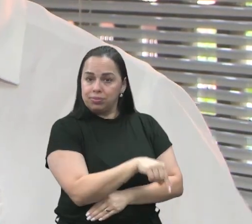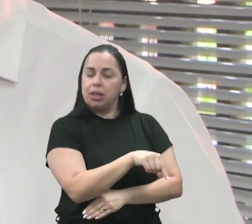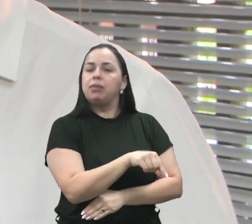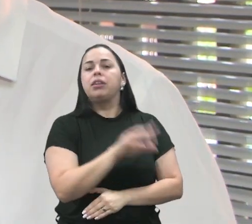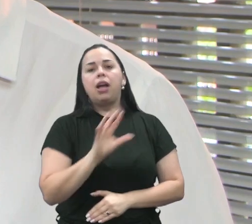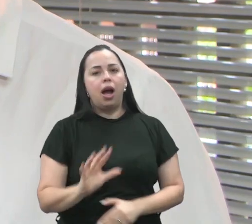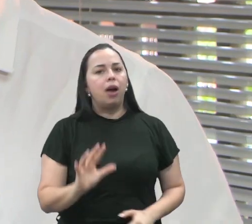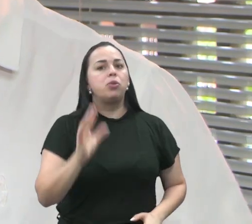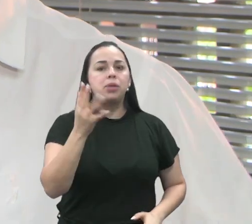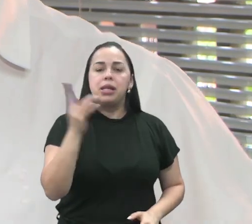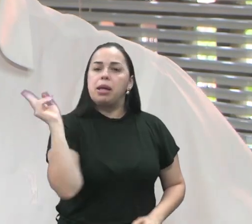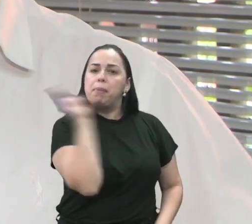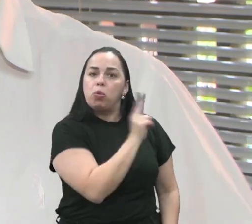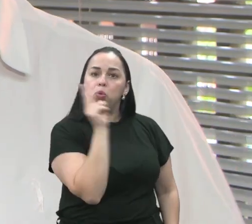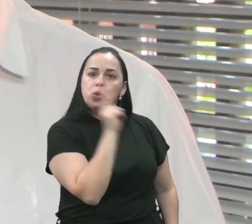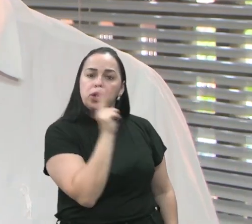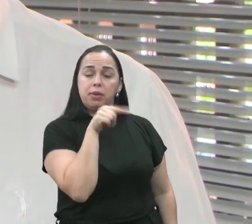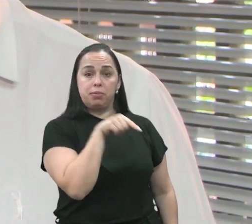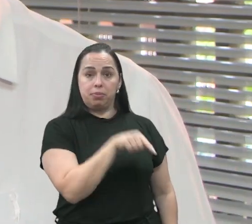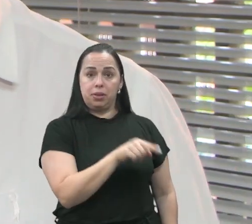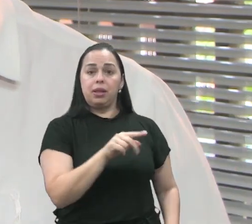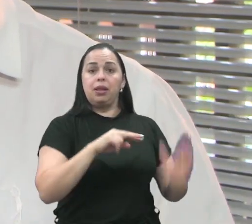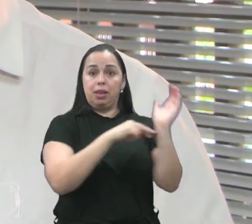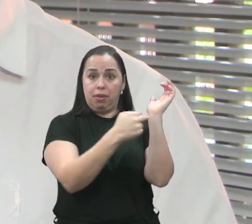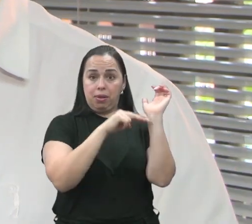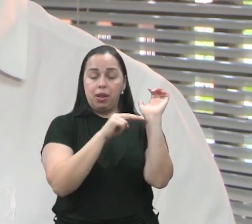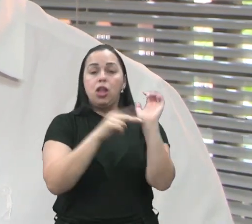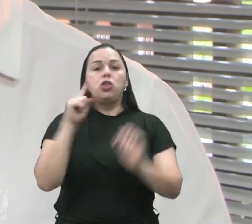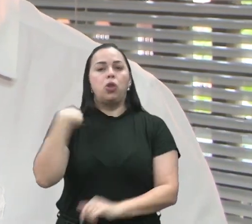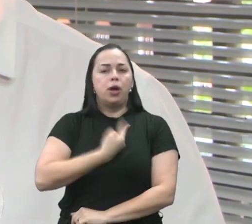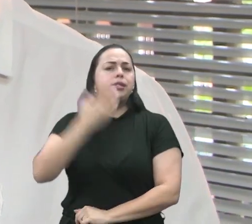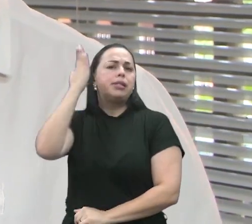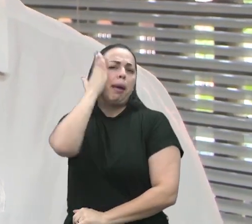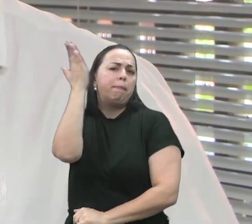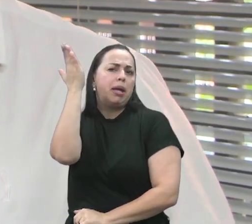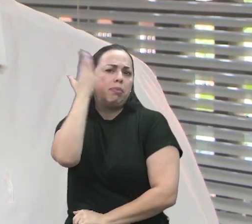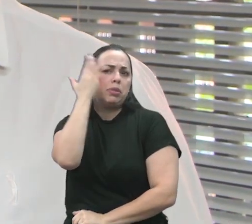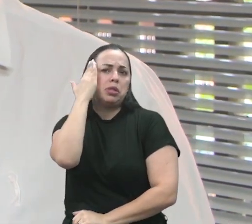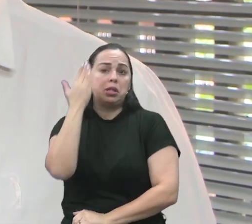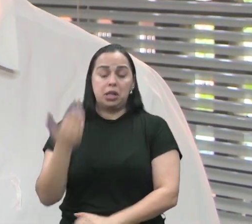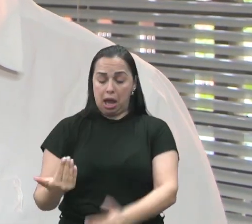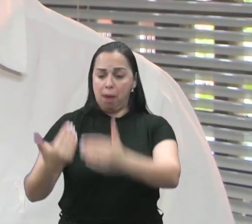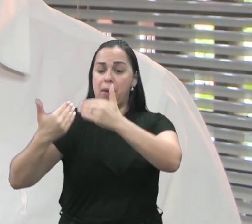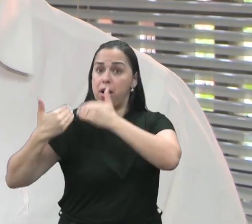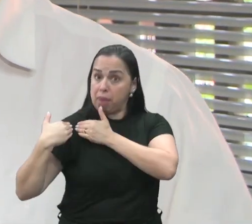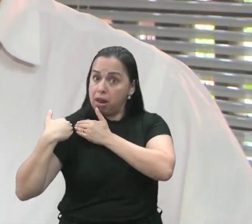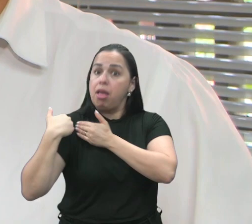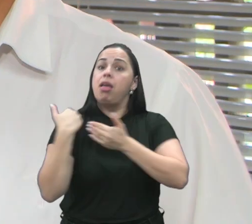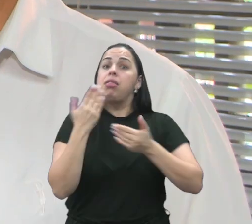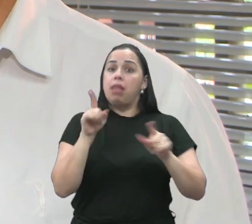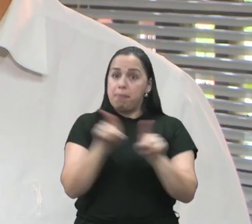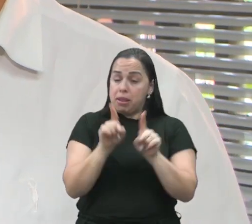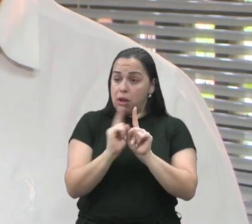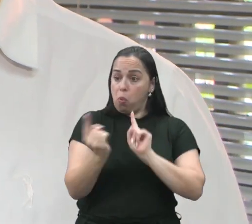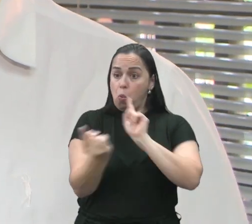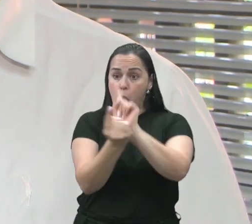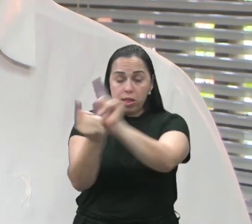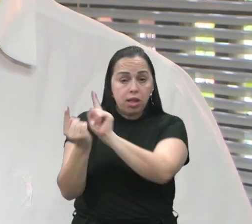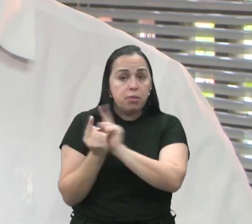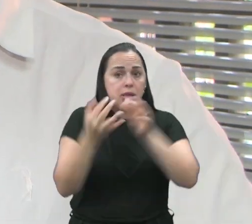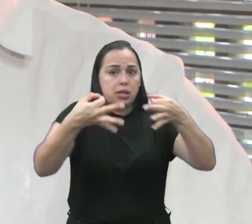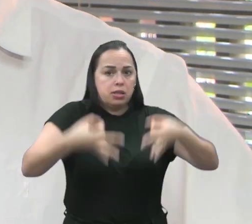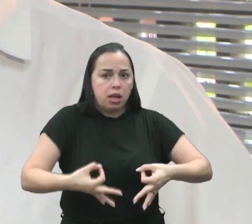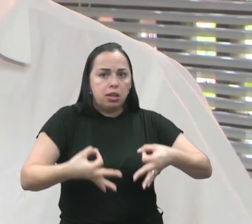na Tamoios, na Dutra, acabam sempre indo para a emergência do hospital municipal. A gente sabe dessa responsabilidade, atende e a gente